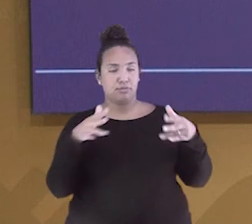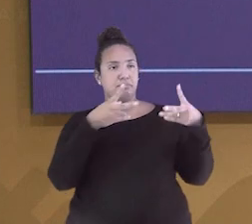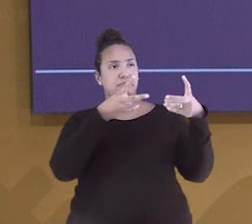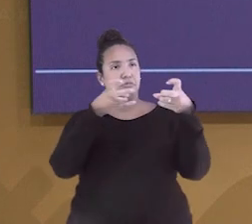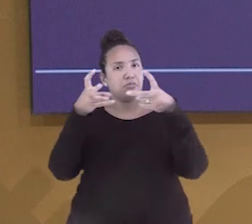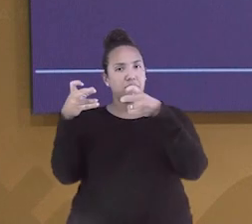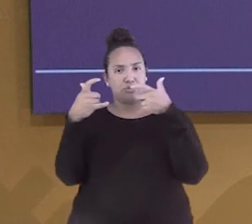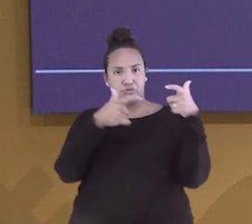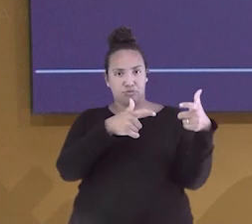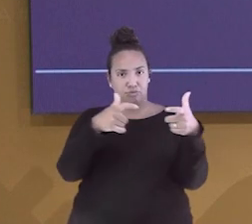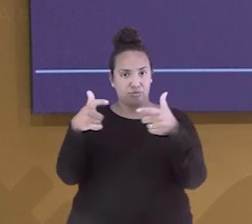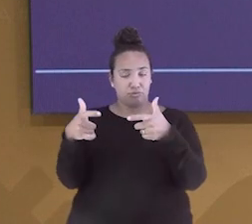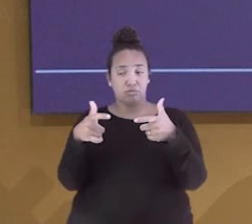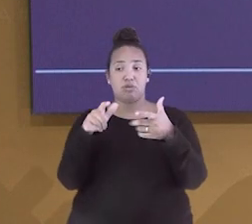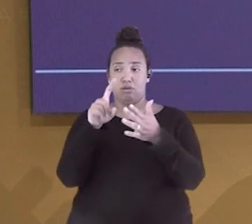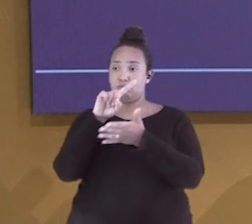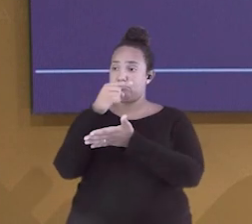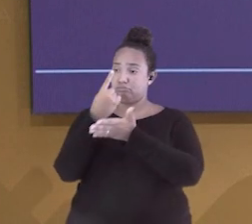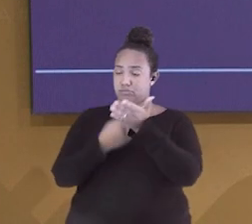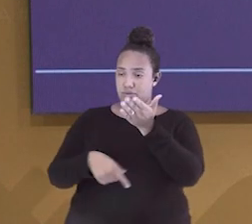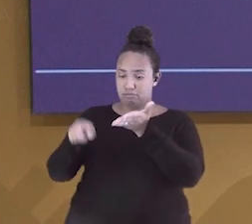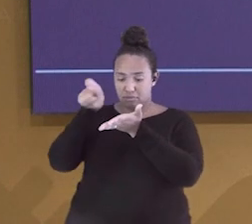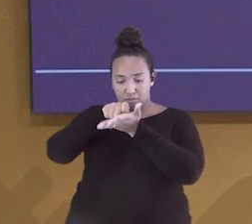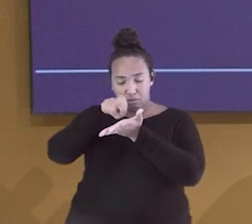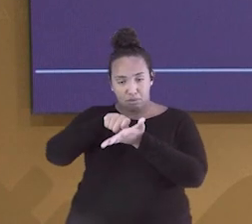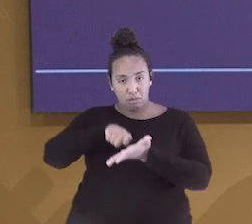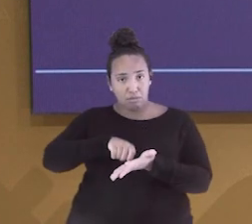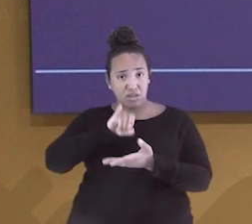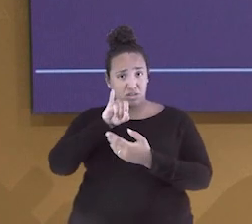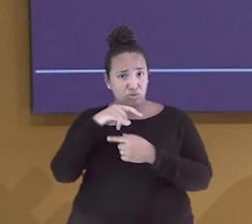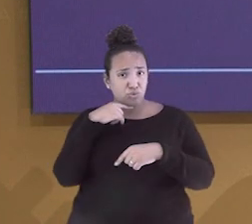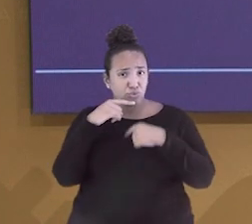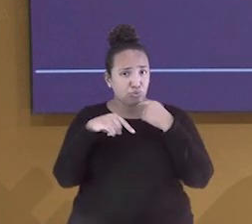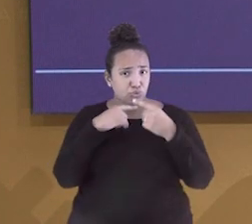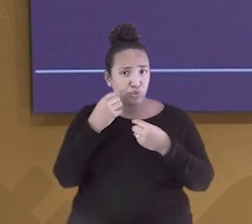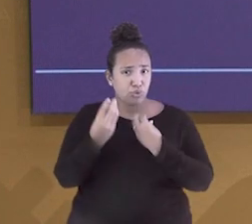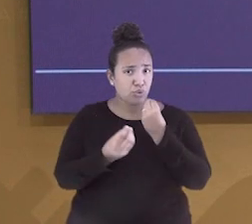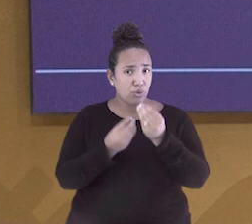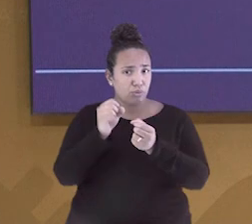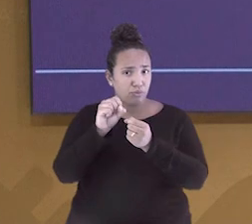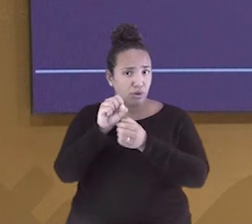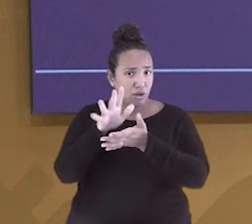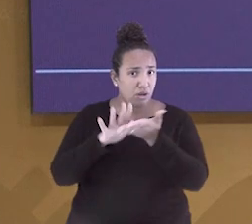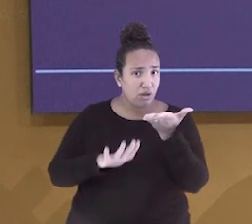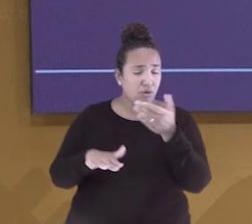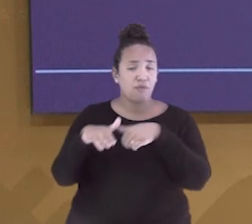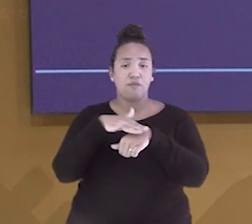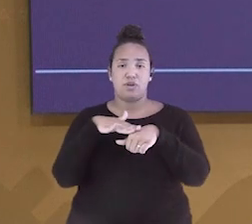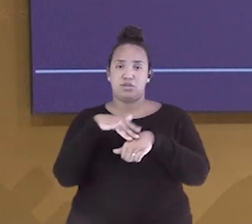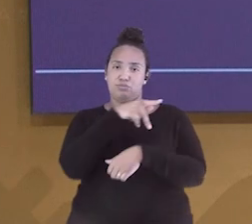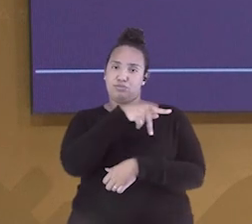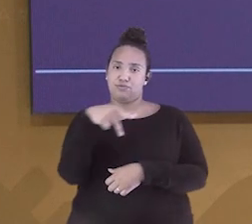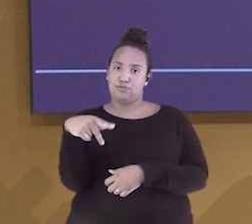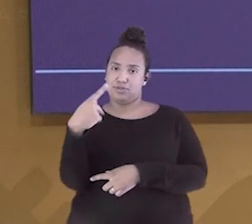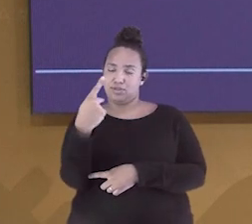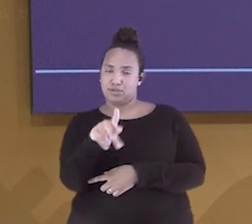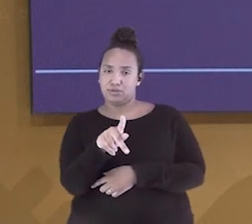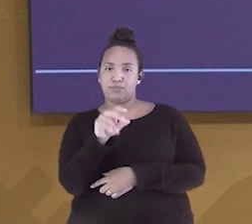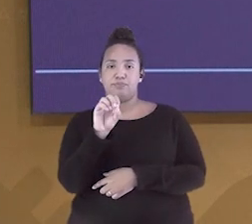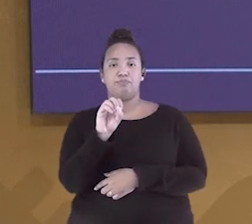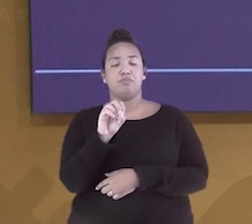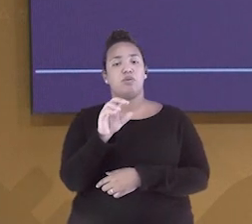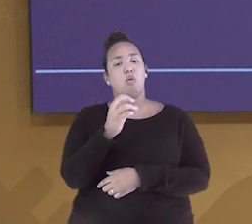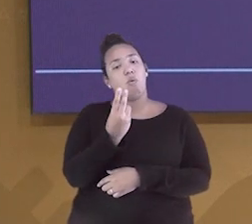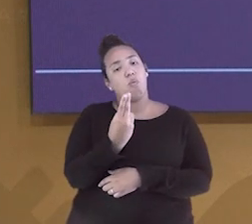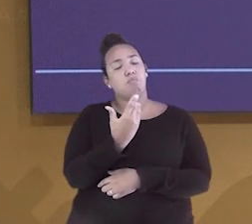identifique e registre em seu caderno. Se tiver dúvida de como fazer essa atividade, converse com o seu professor ou colega